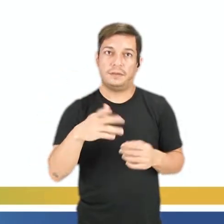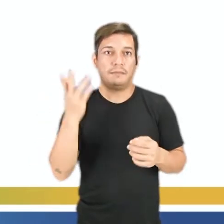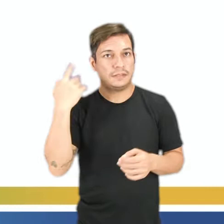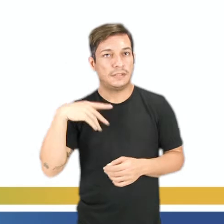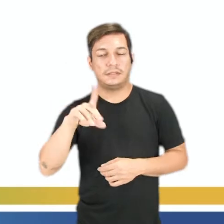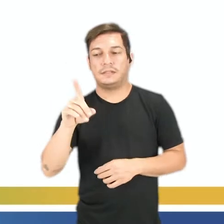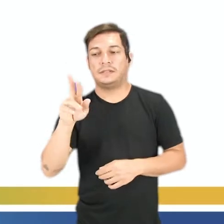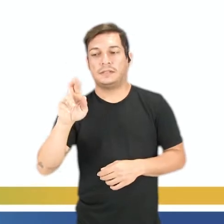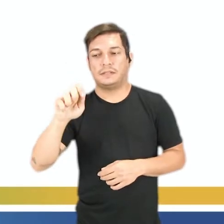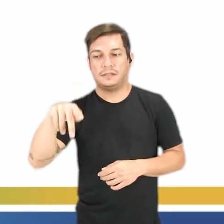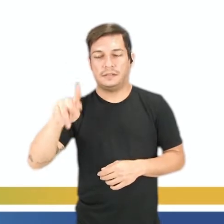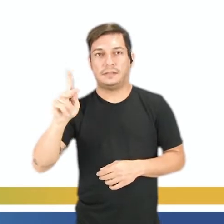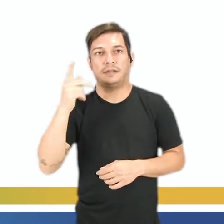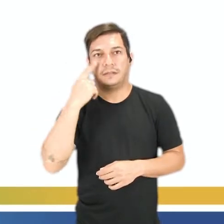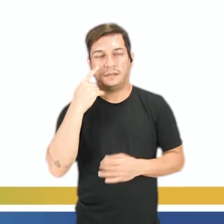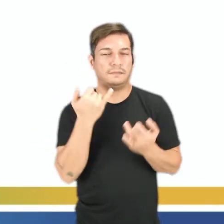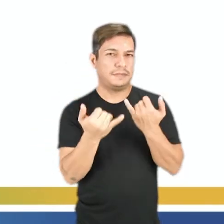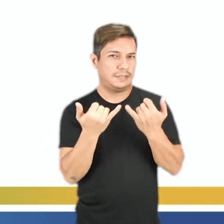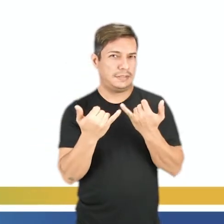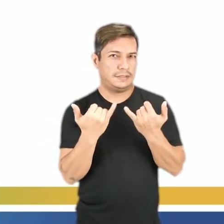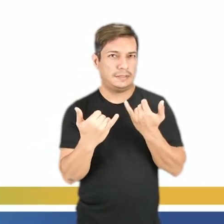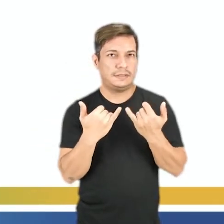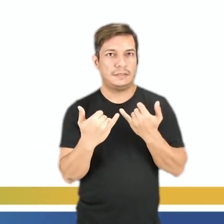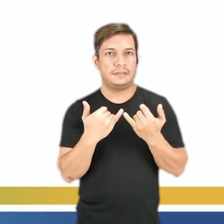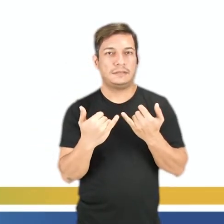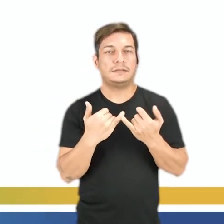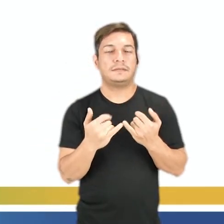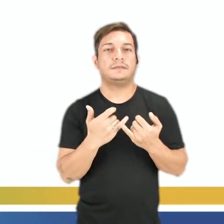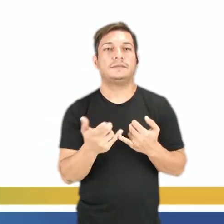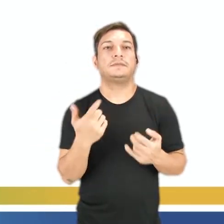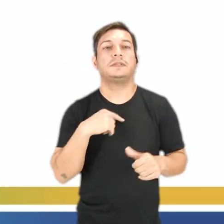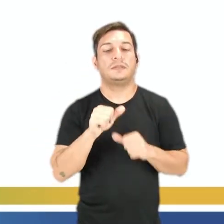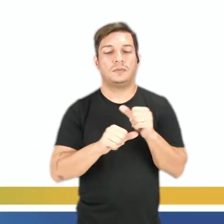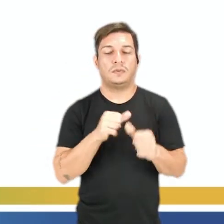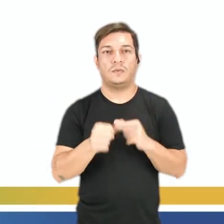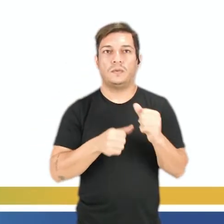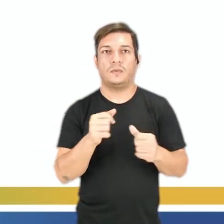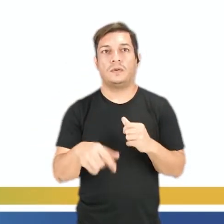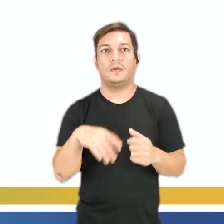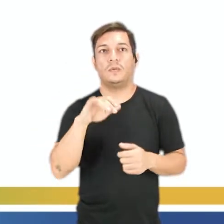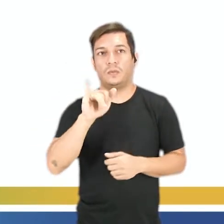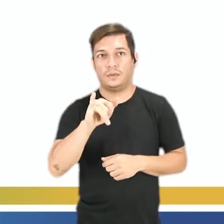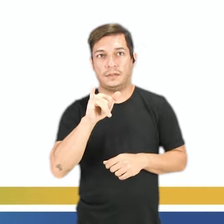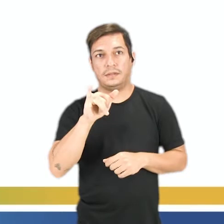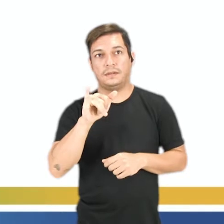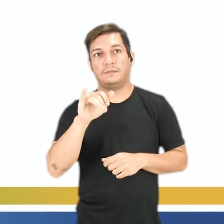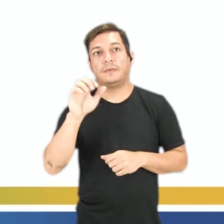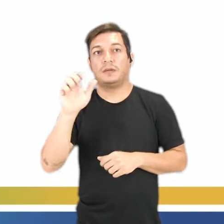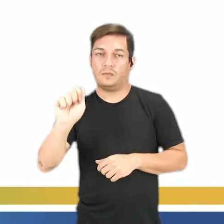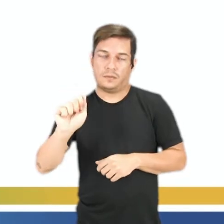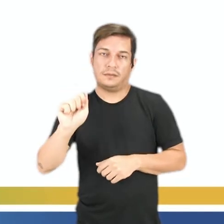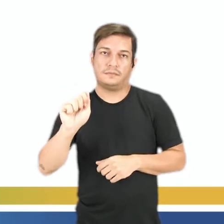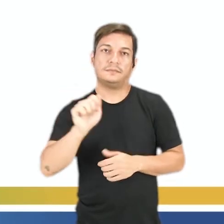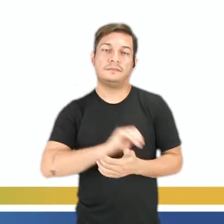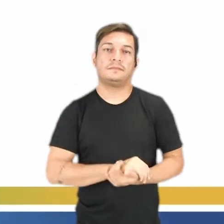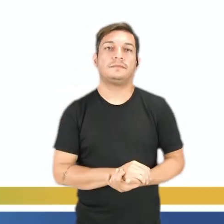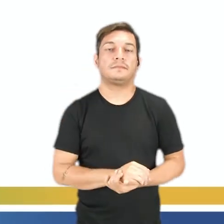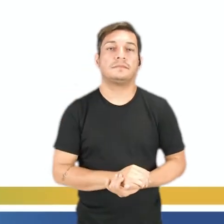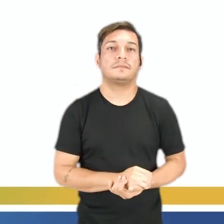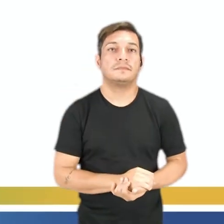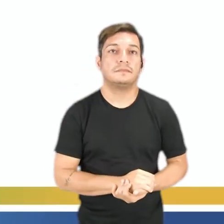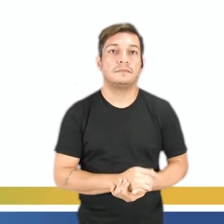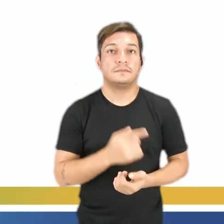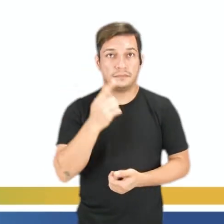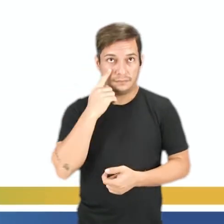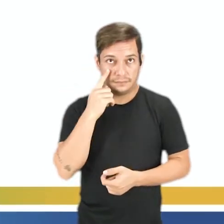tem uma semelhançazinha no sing e no drink, que só trocou o i, né, por um a. Então,